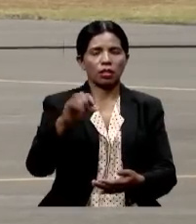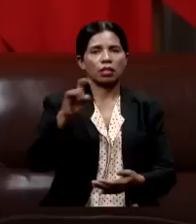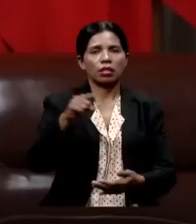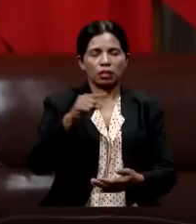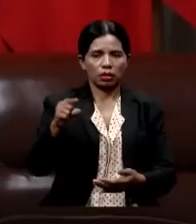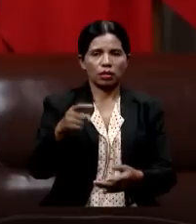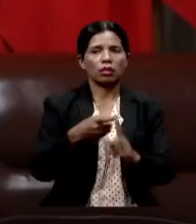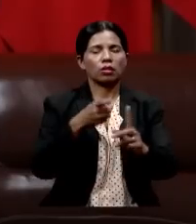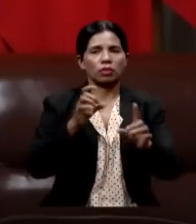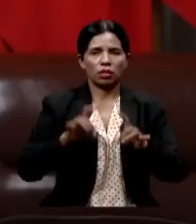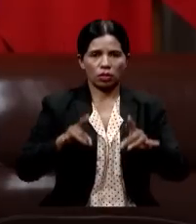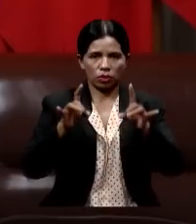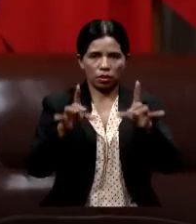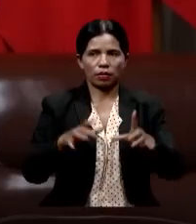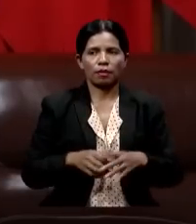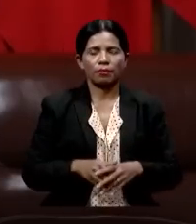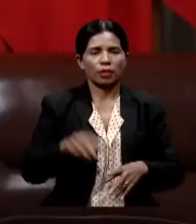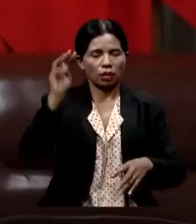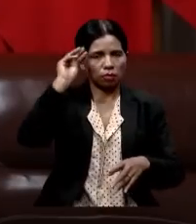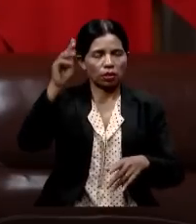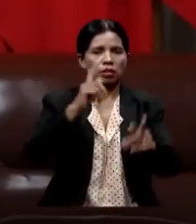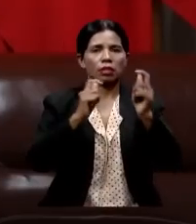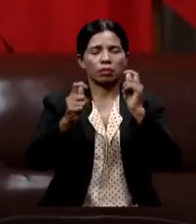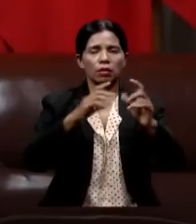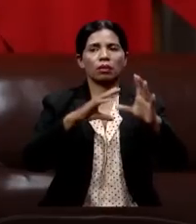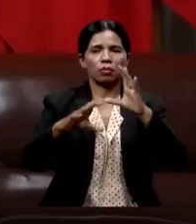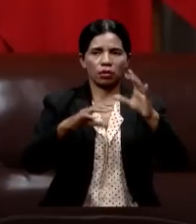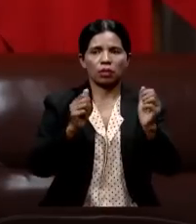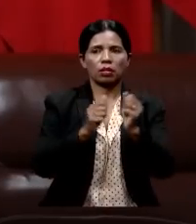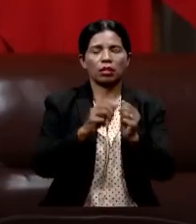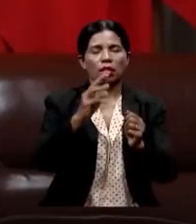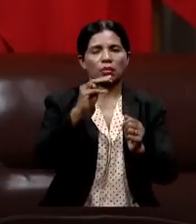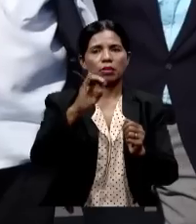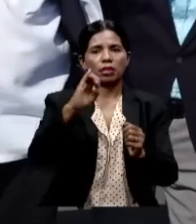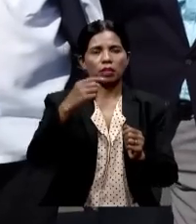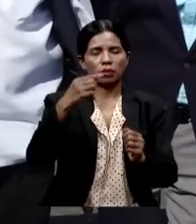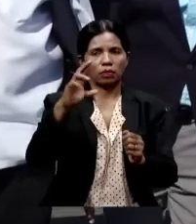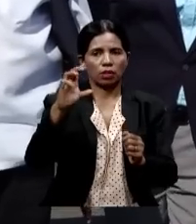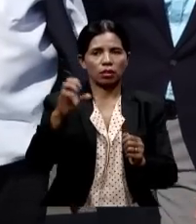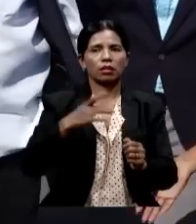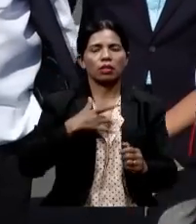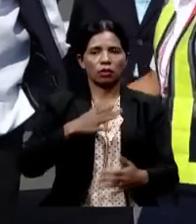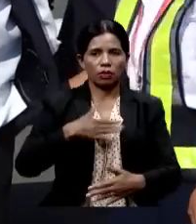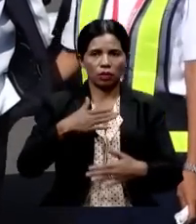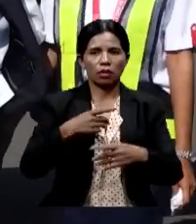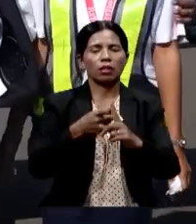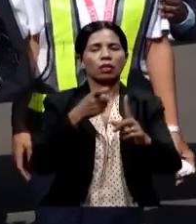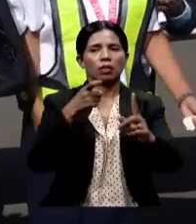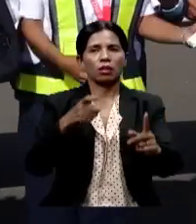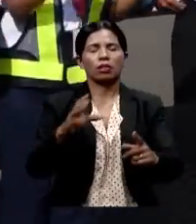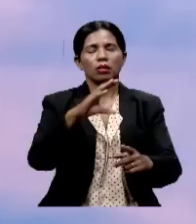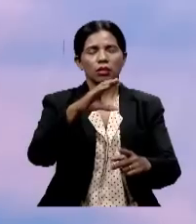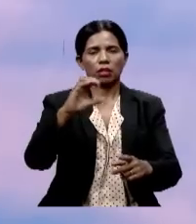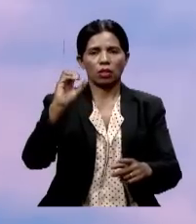VH-JWG, Husi, Australia. Ministro Transporte e Comunicação, Miguel Manetelo, aprecia a iniciativa Husi, CEO